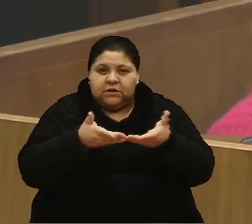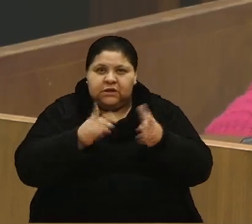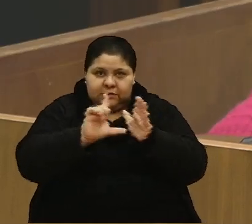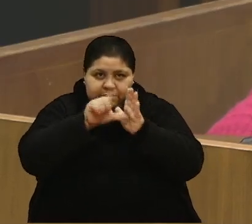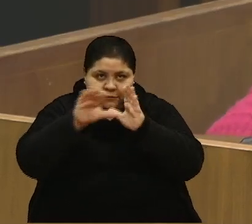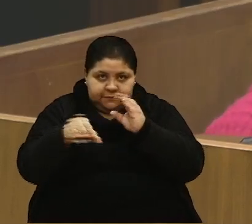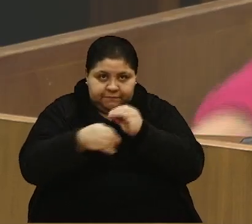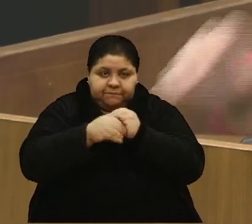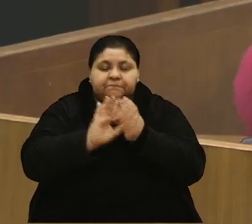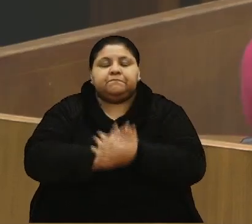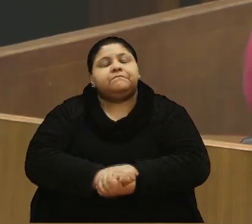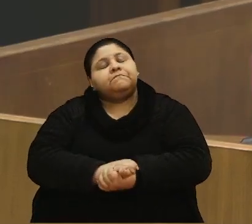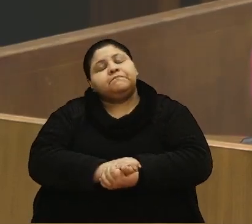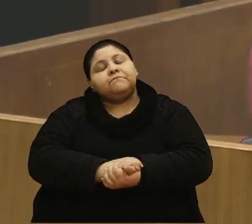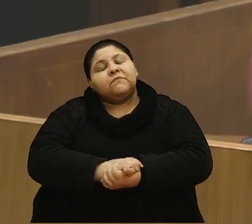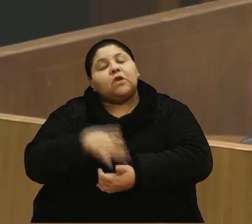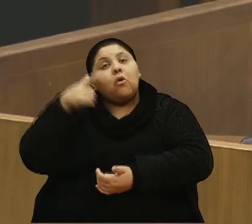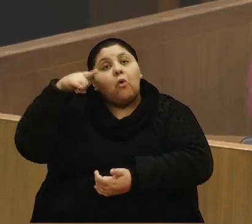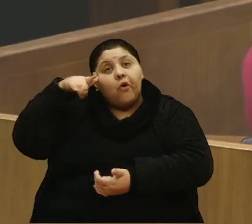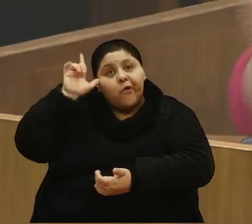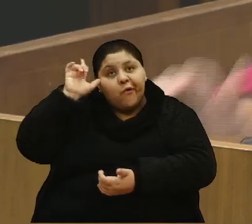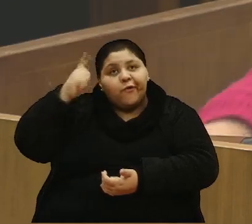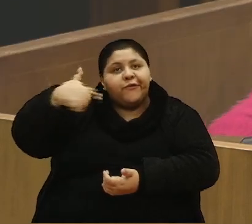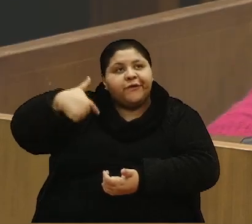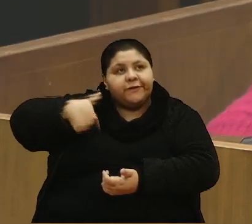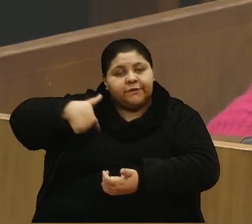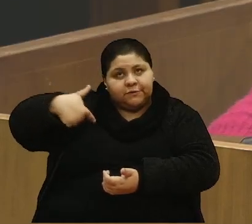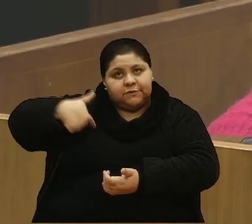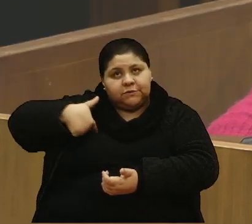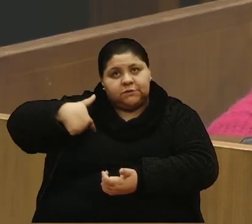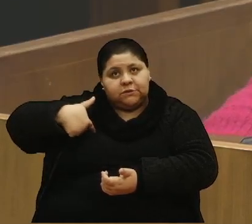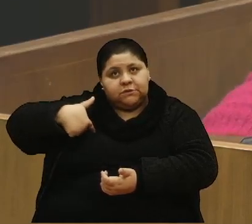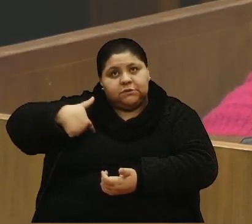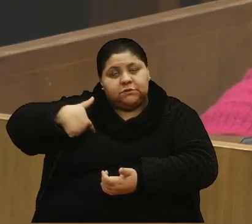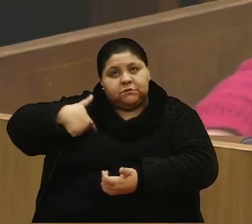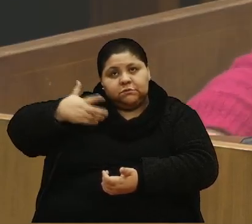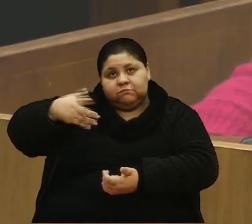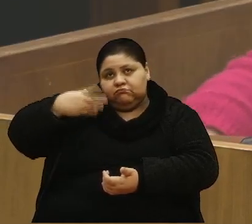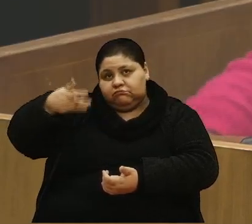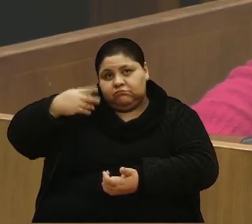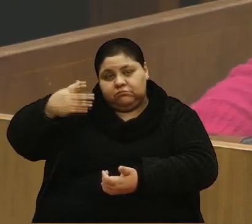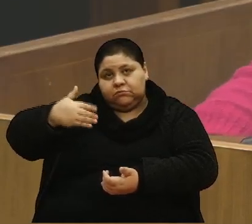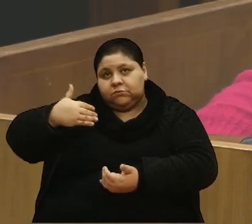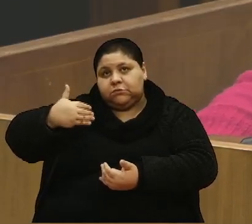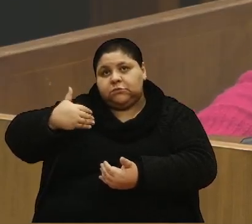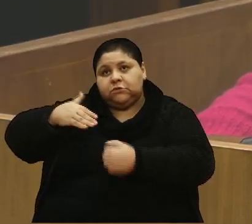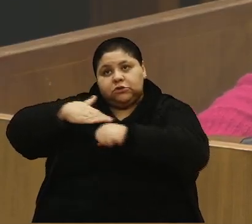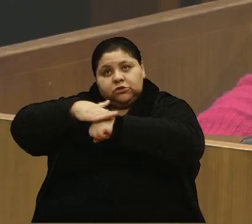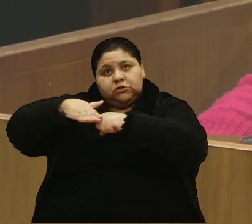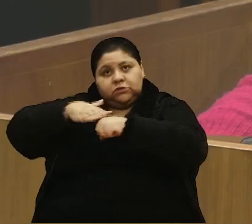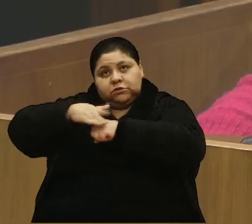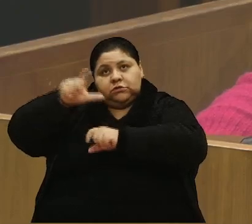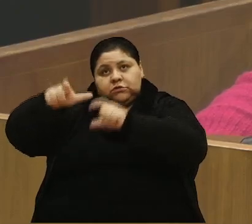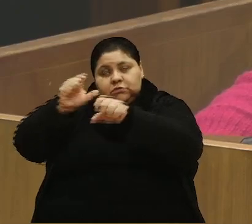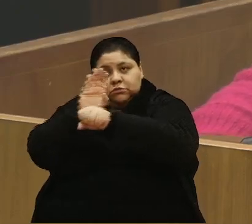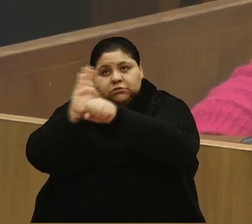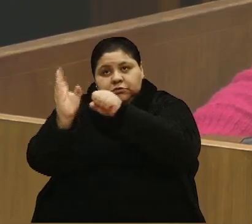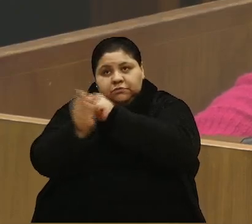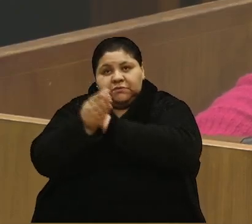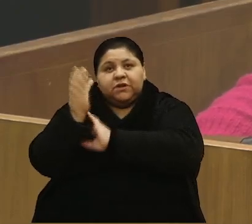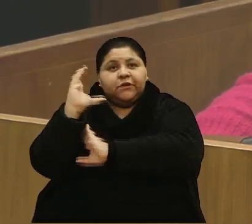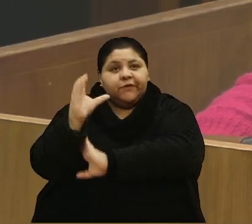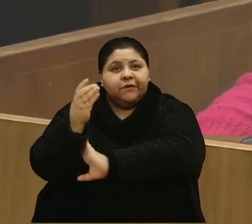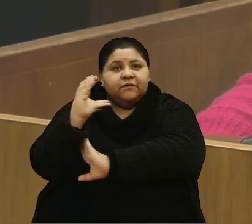apartes. Ontem eu acabei dialogando com algumas pessoas do meu bairro, do bairro Cruzeiro,